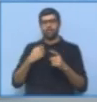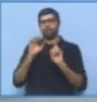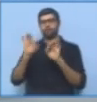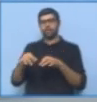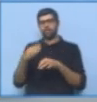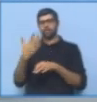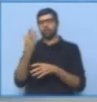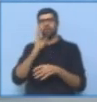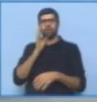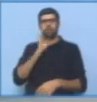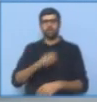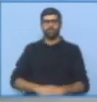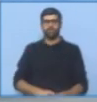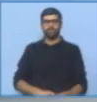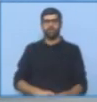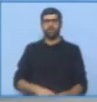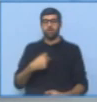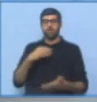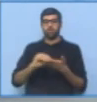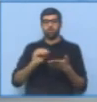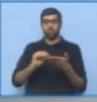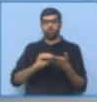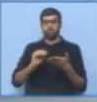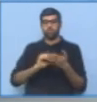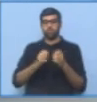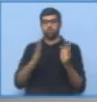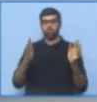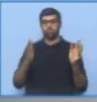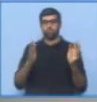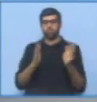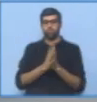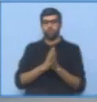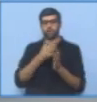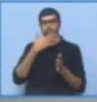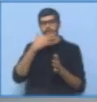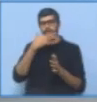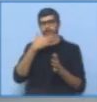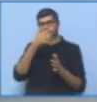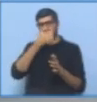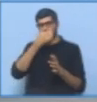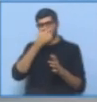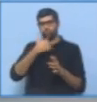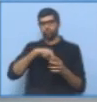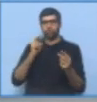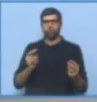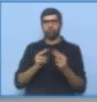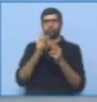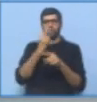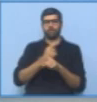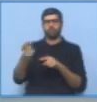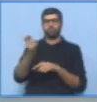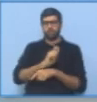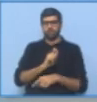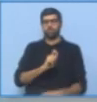5 da tarde. E temos as inscrições todas completas, ou seja, os encontros são uma vez por mês